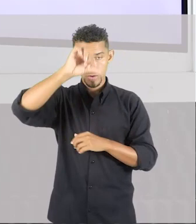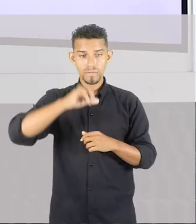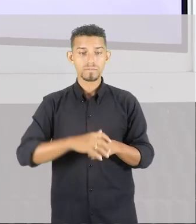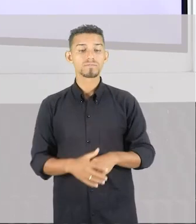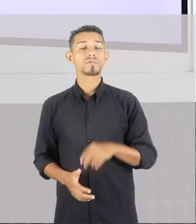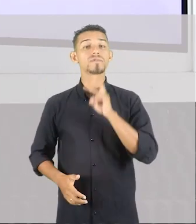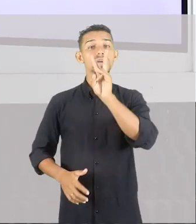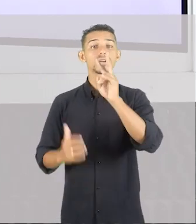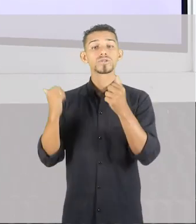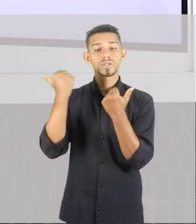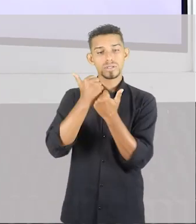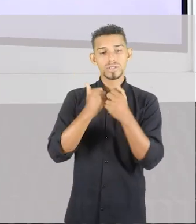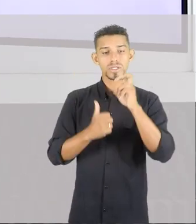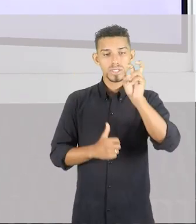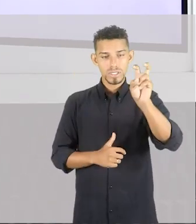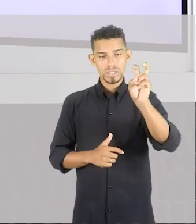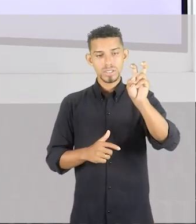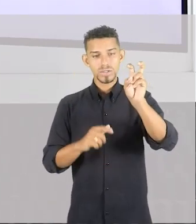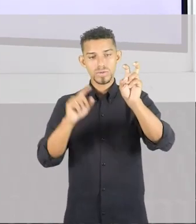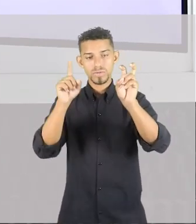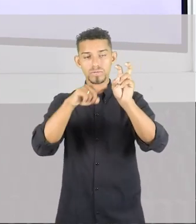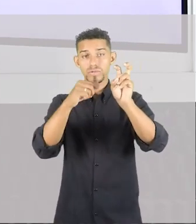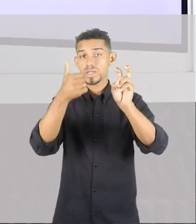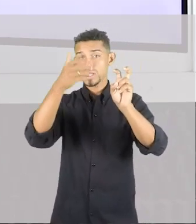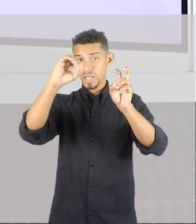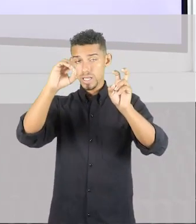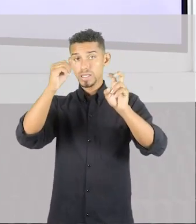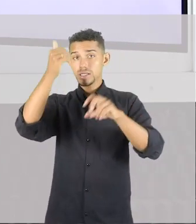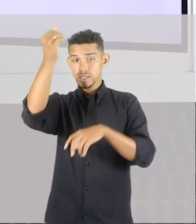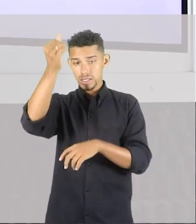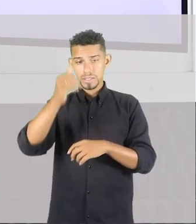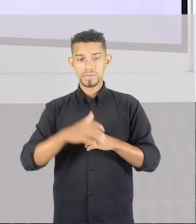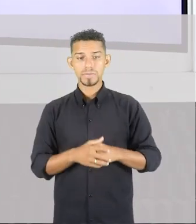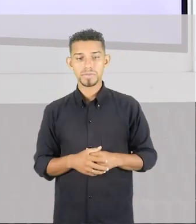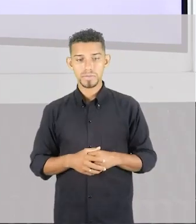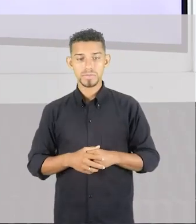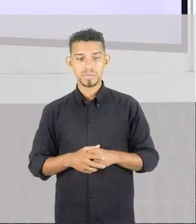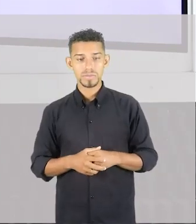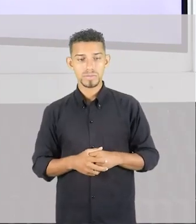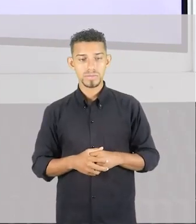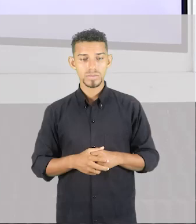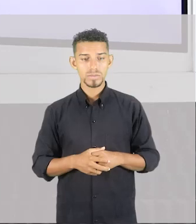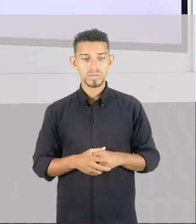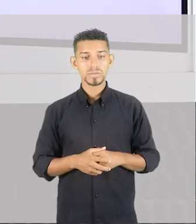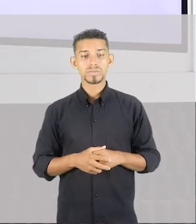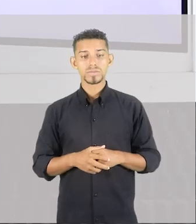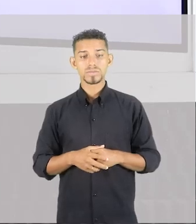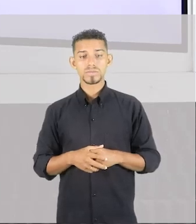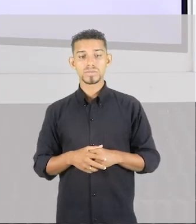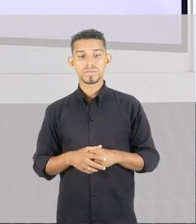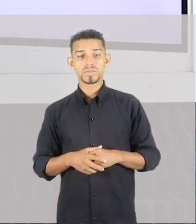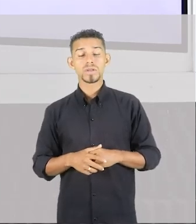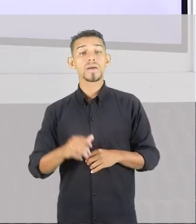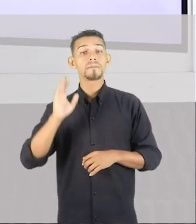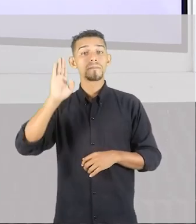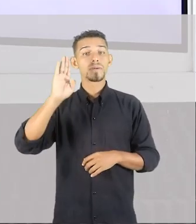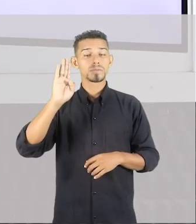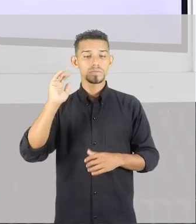Velocidade, 5 vezes 10 elevado a sexta. Campo,